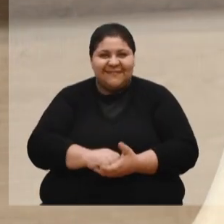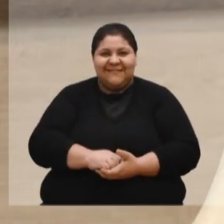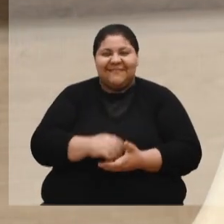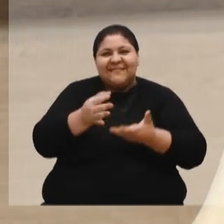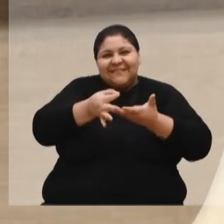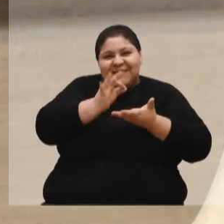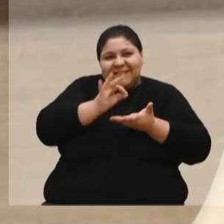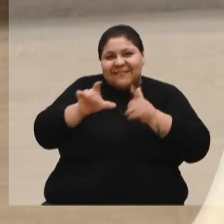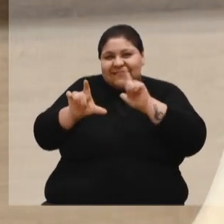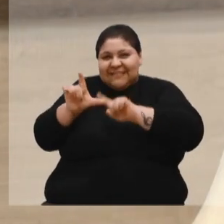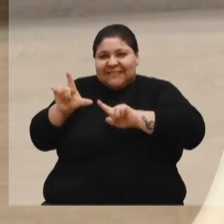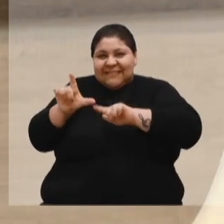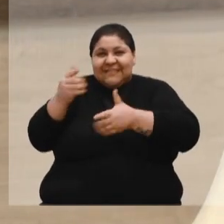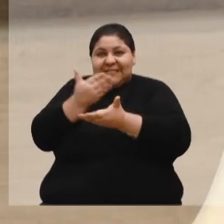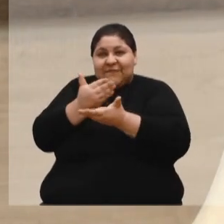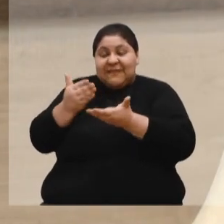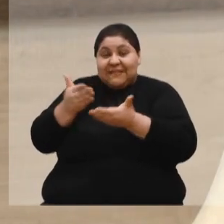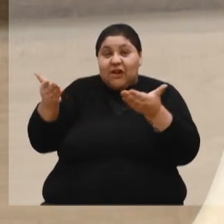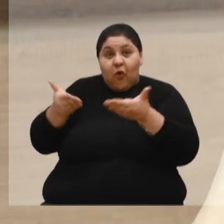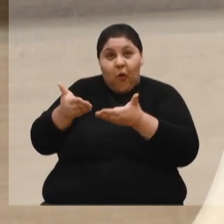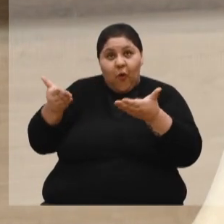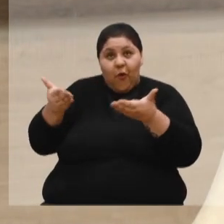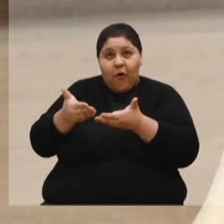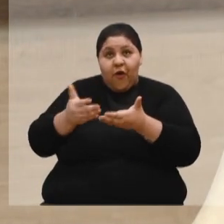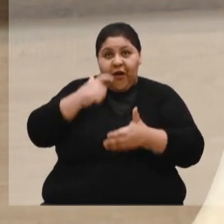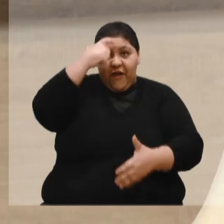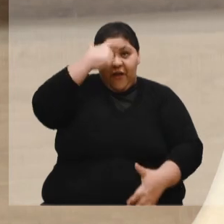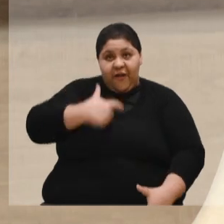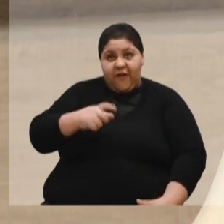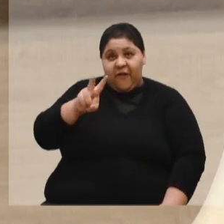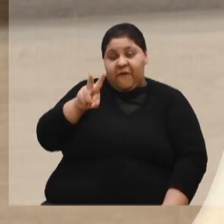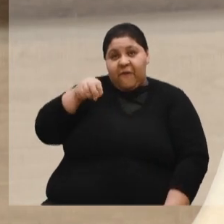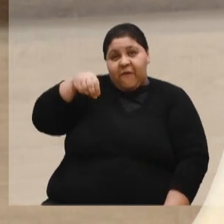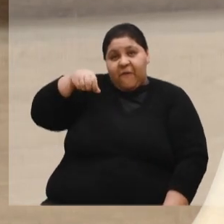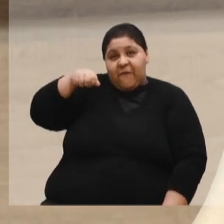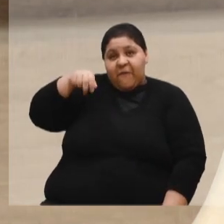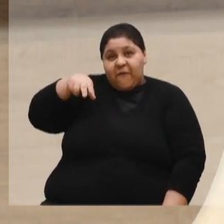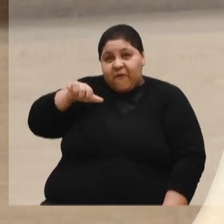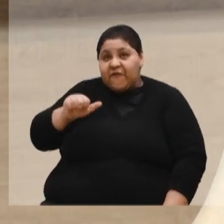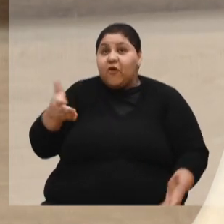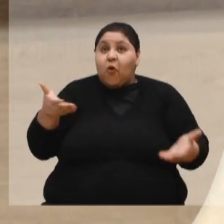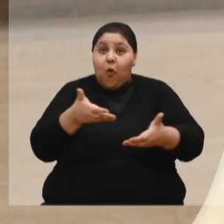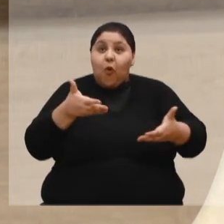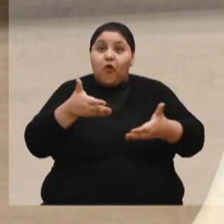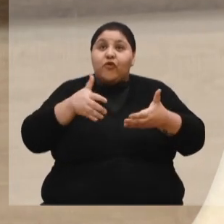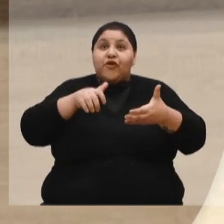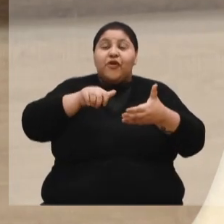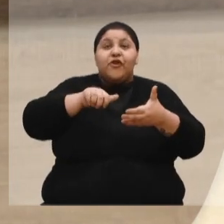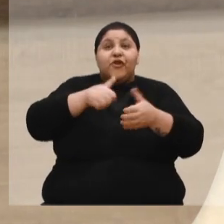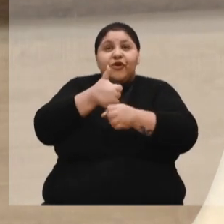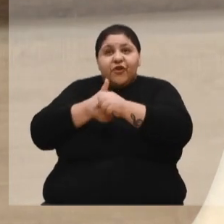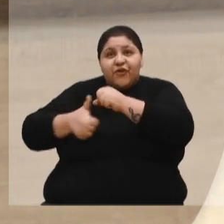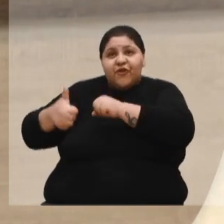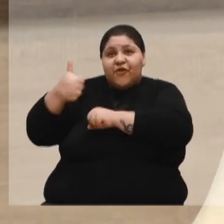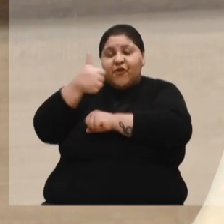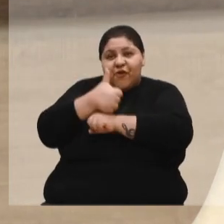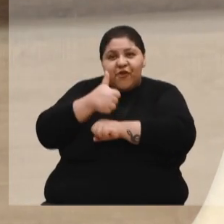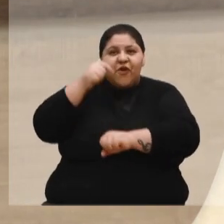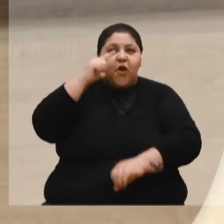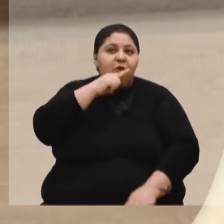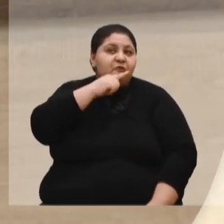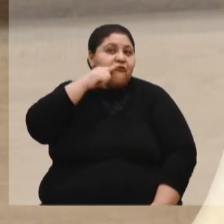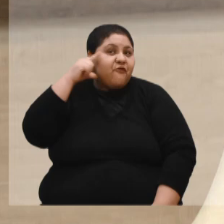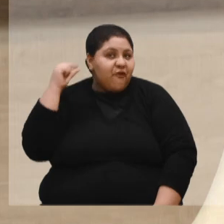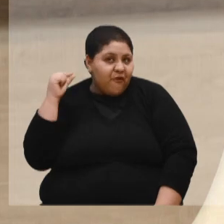Olá, Café com Letras começa agora. Sou Vânia Marta Espeirim e estou substituindo meu colega,